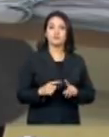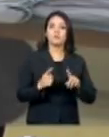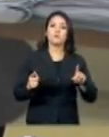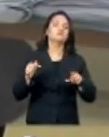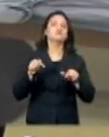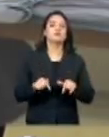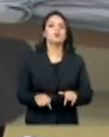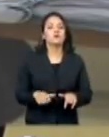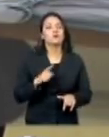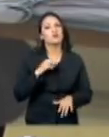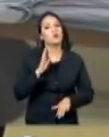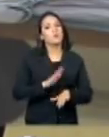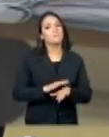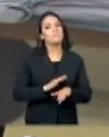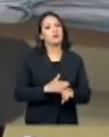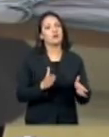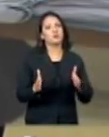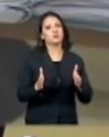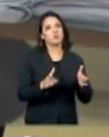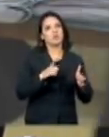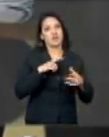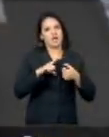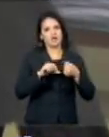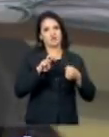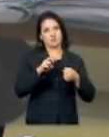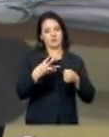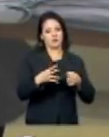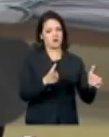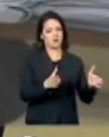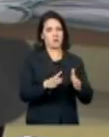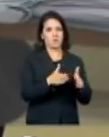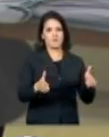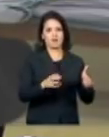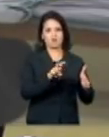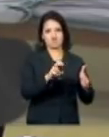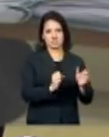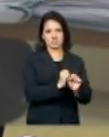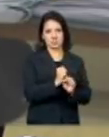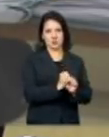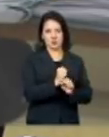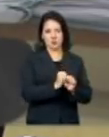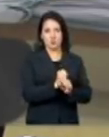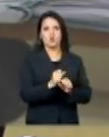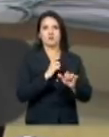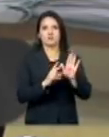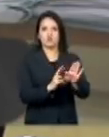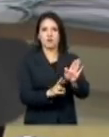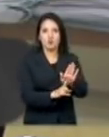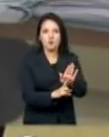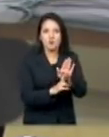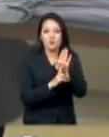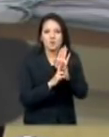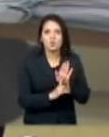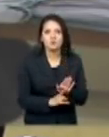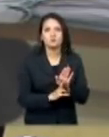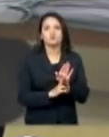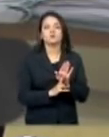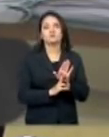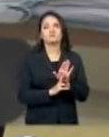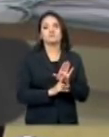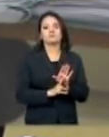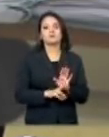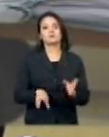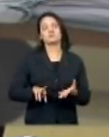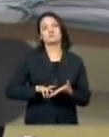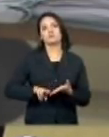qual o prazo decadencial previsto no artigo 54 da lei 9784 99 não alcança situações